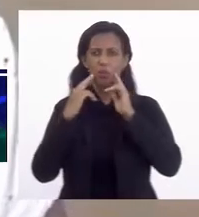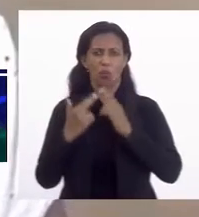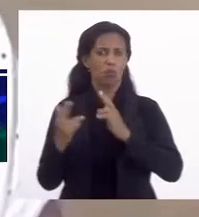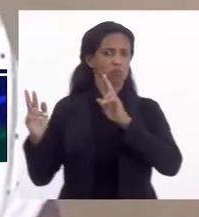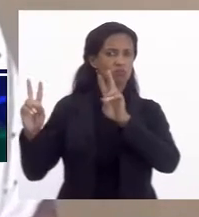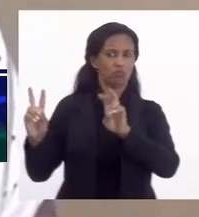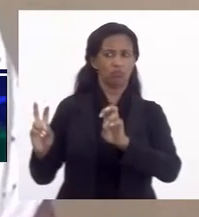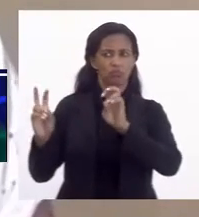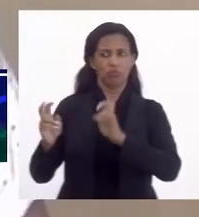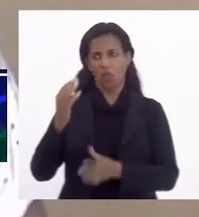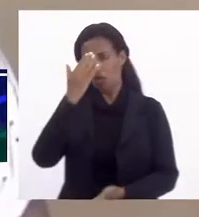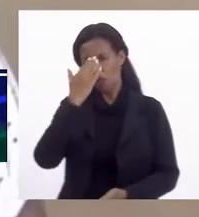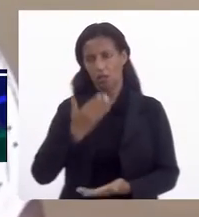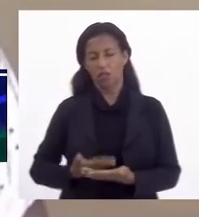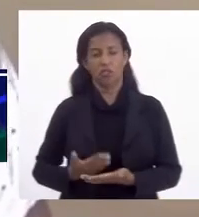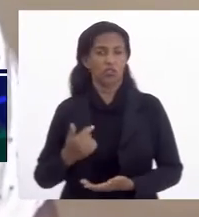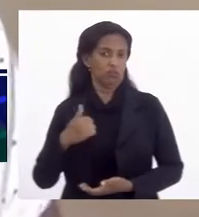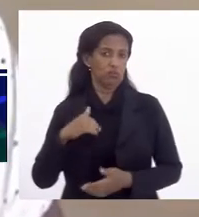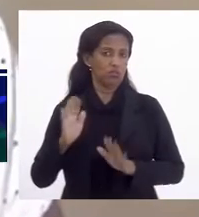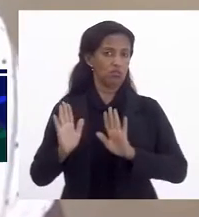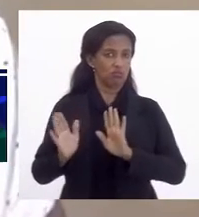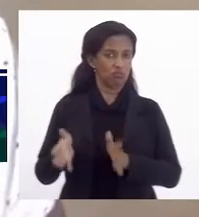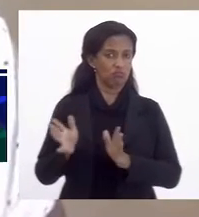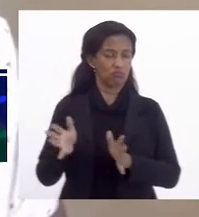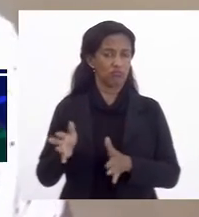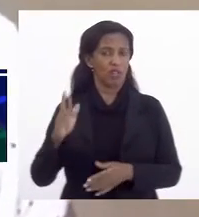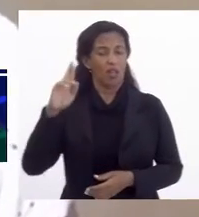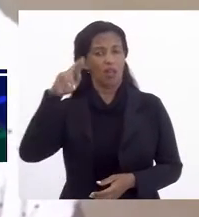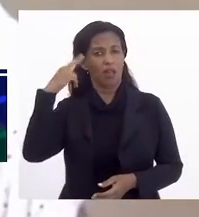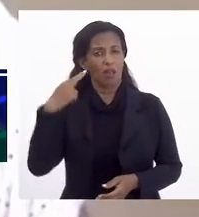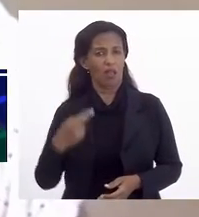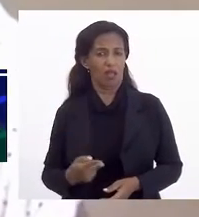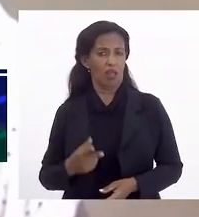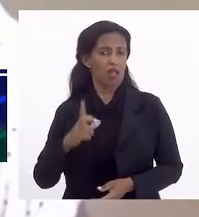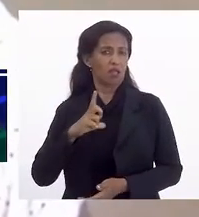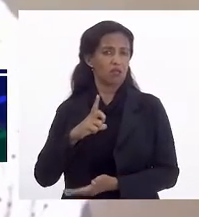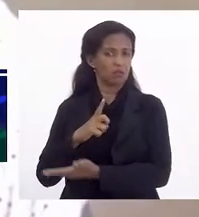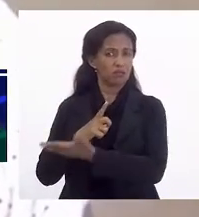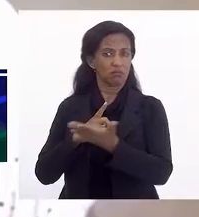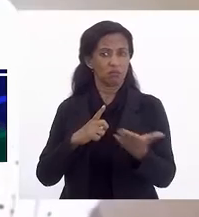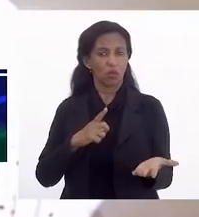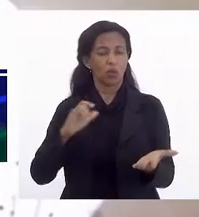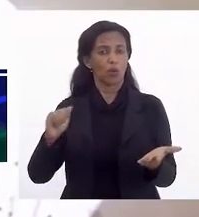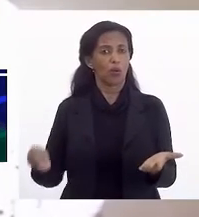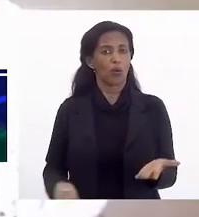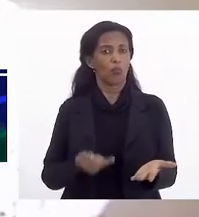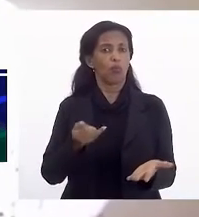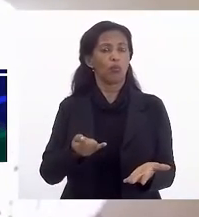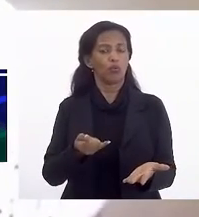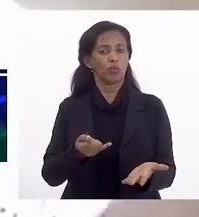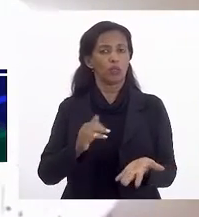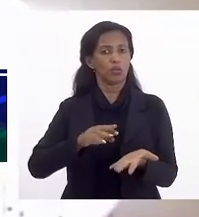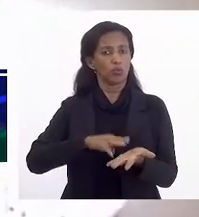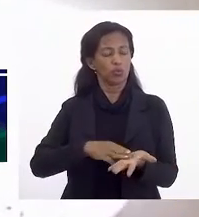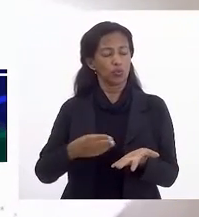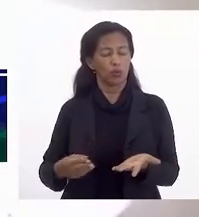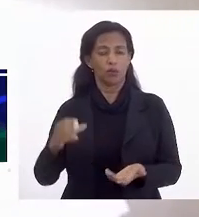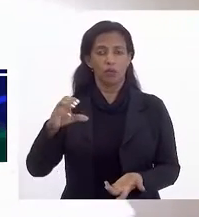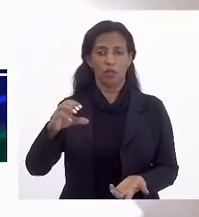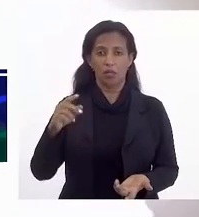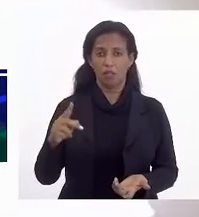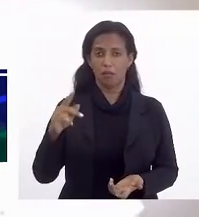tema. Acredito que a deputada Renata Souza, inclusive, trouxe, né, a possibilidade dos membros da CPI